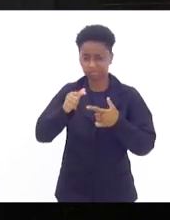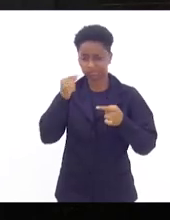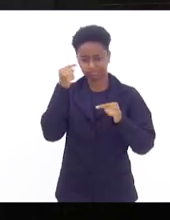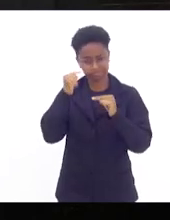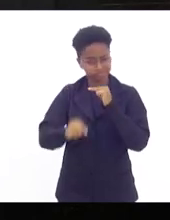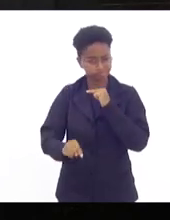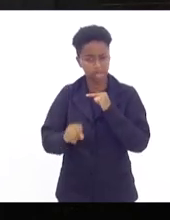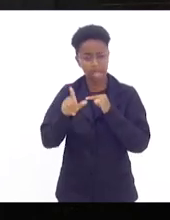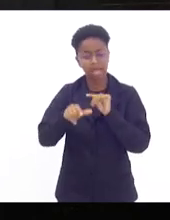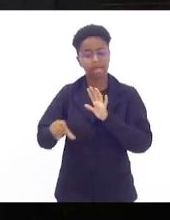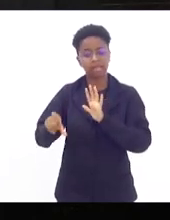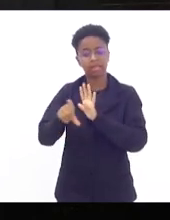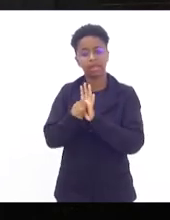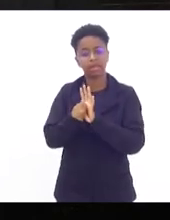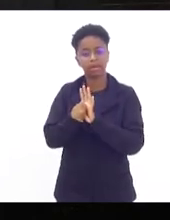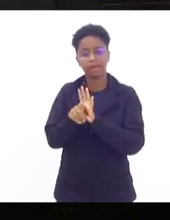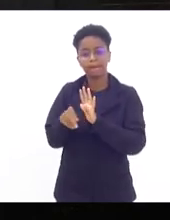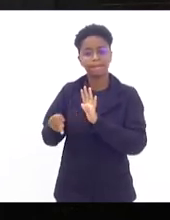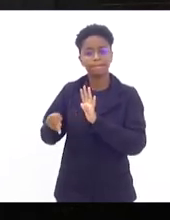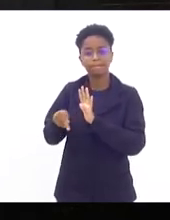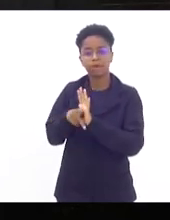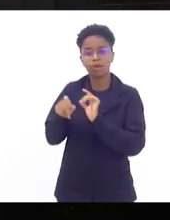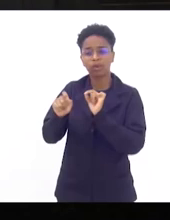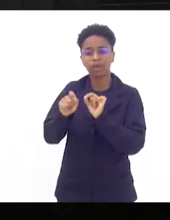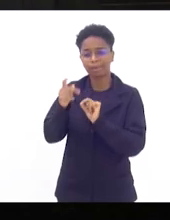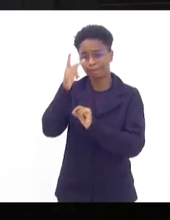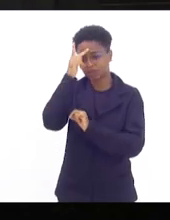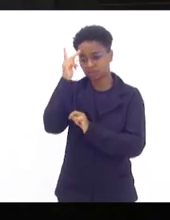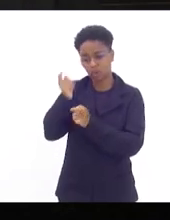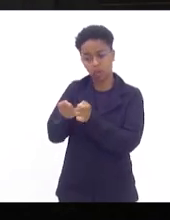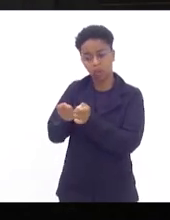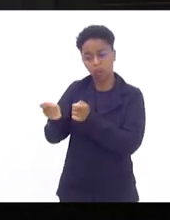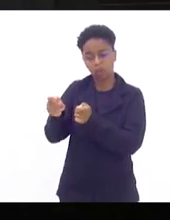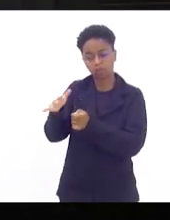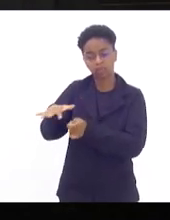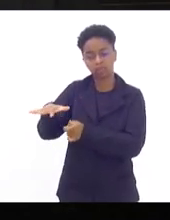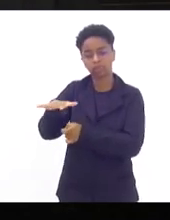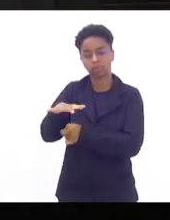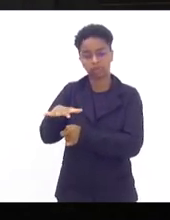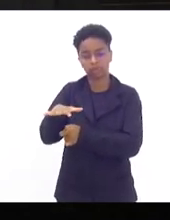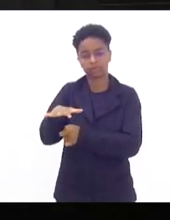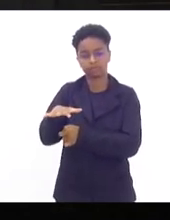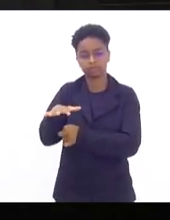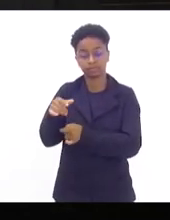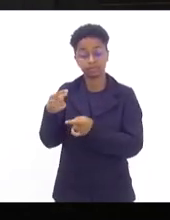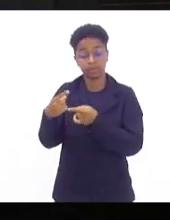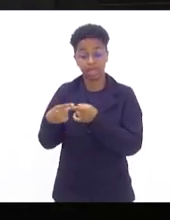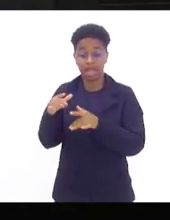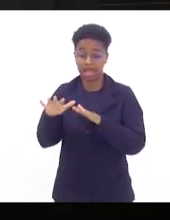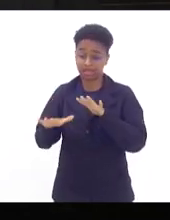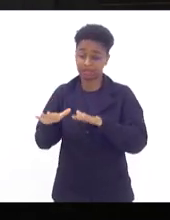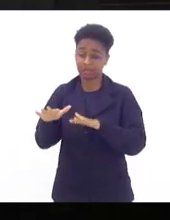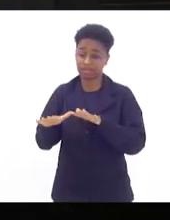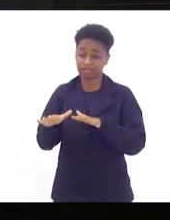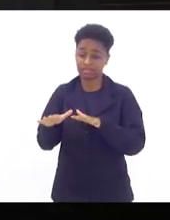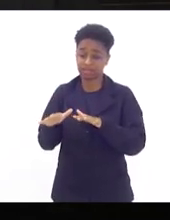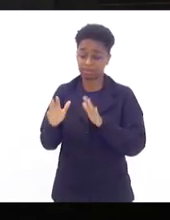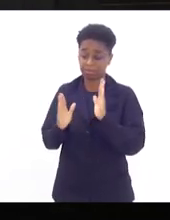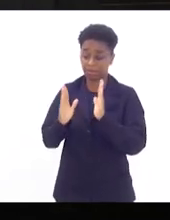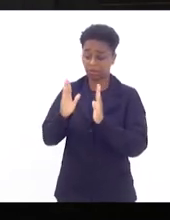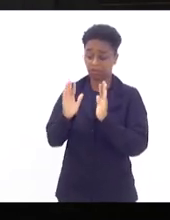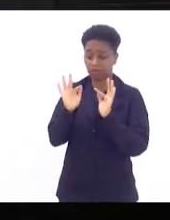do titular da região de plantão, porque às vezes o plantão também acaba e